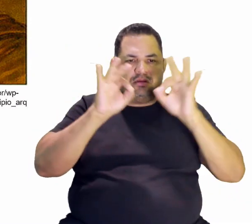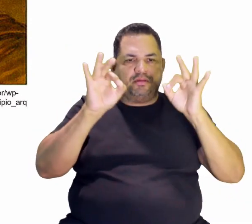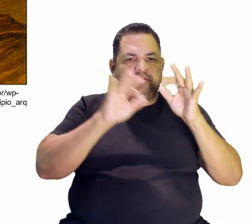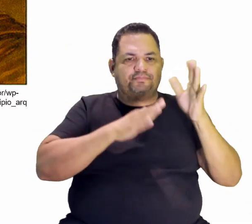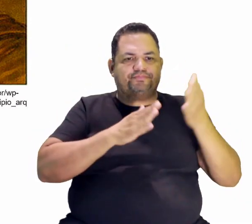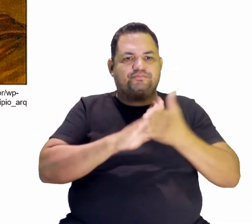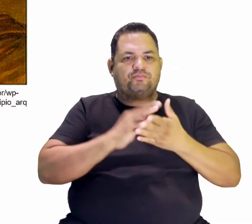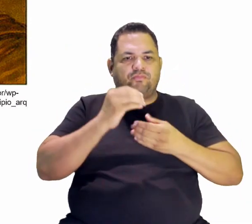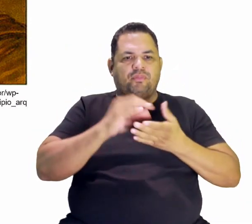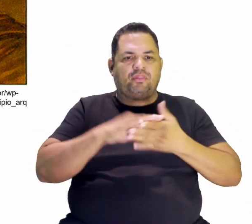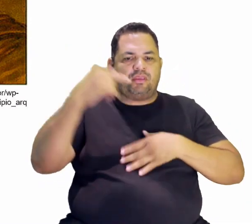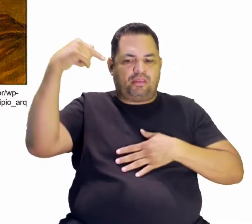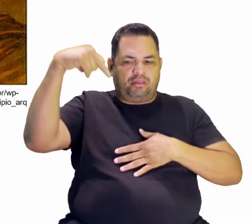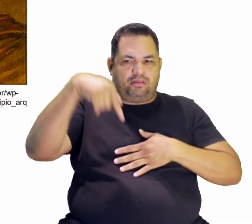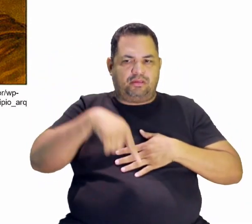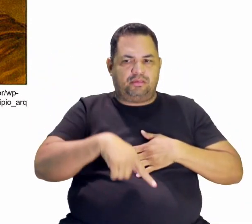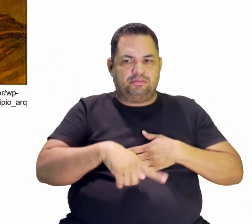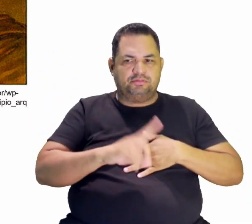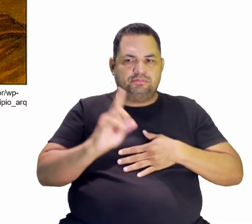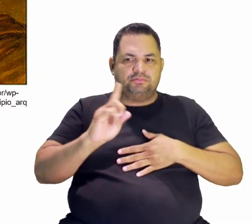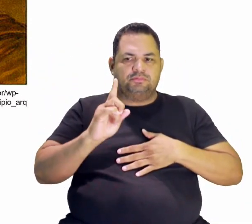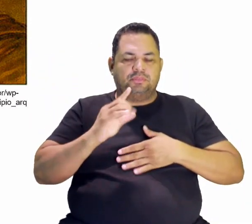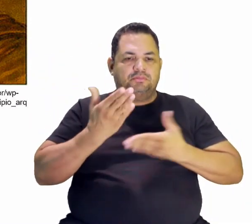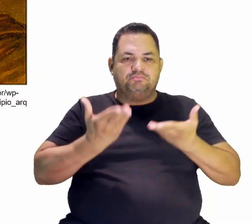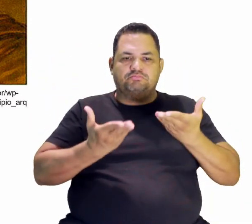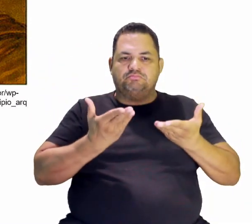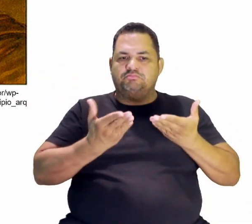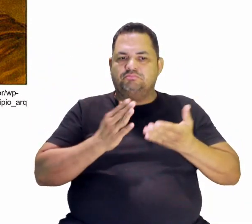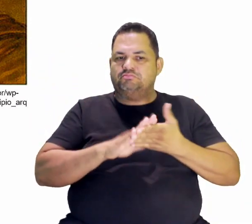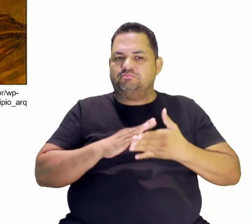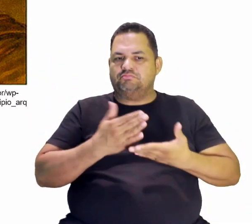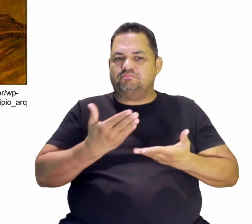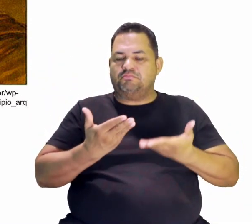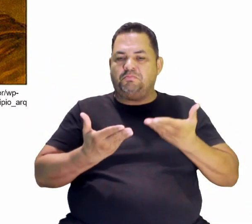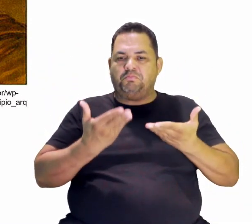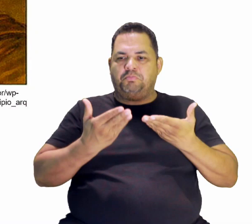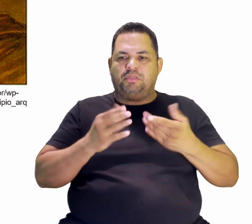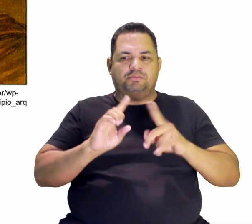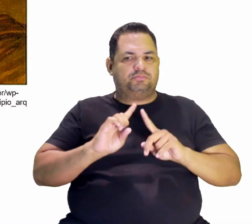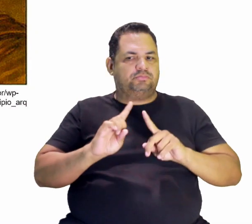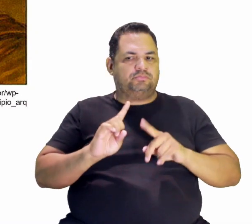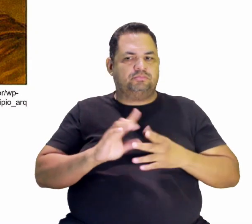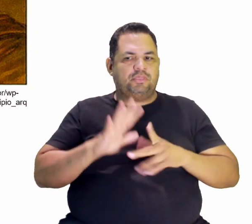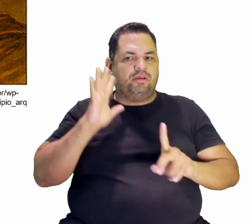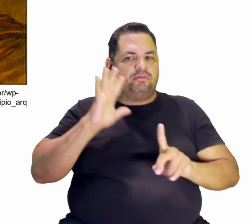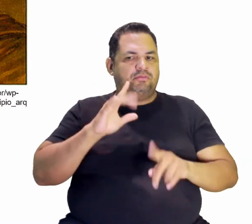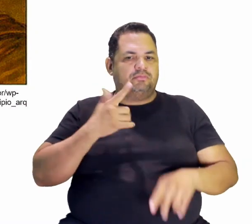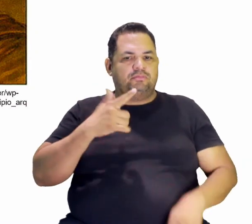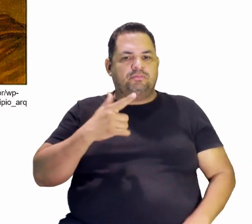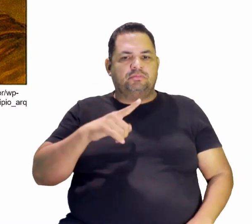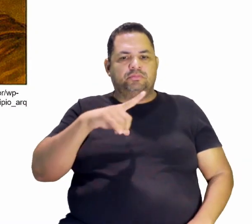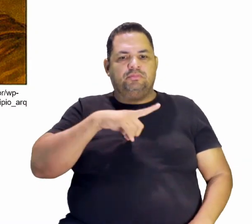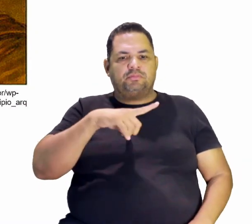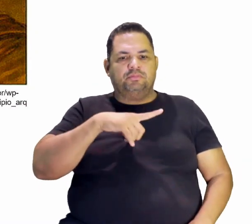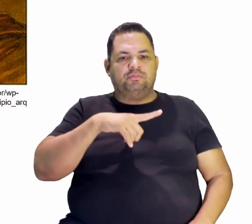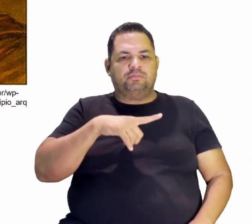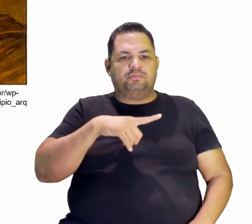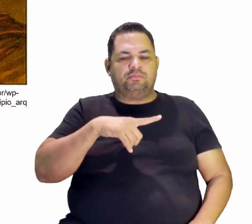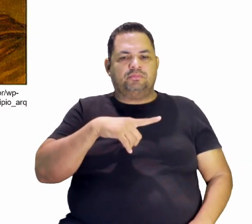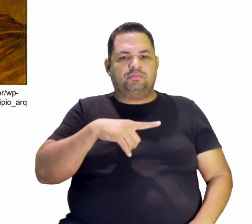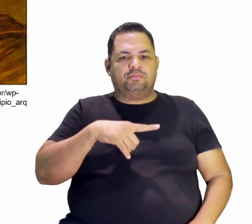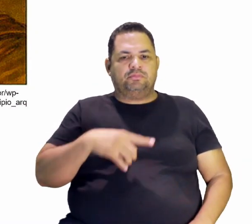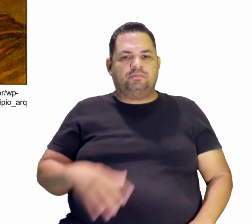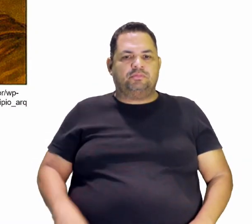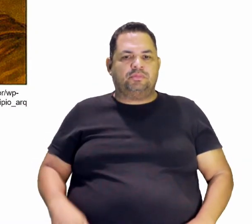a queda dos corpos não depende do peso, certo? Mas existe sim uma